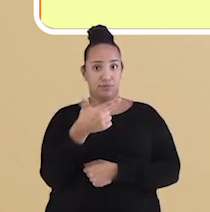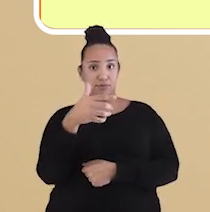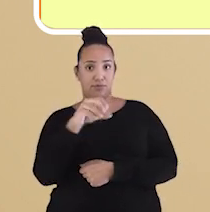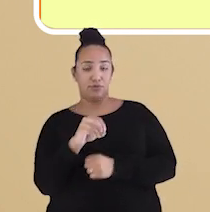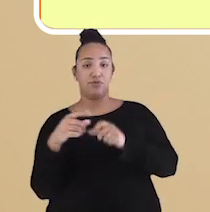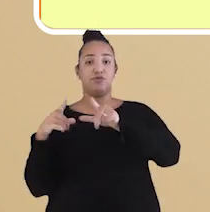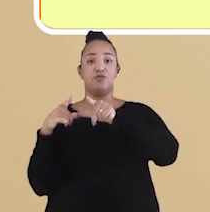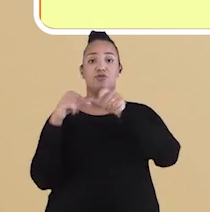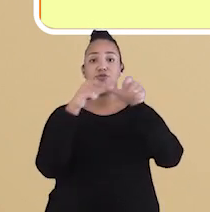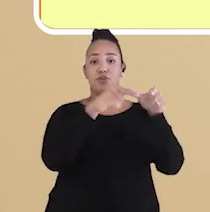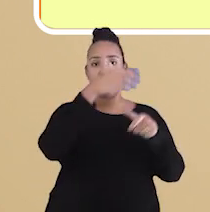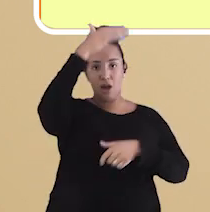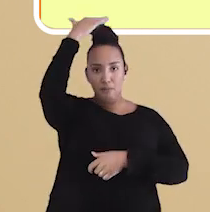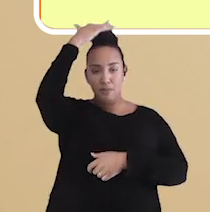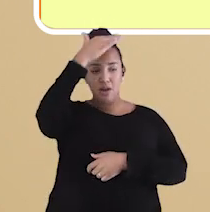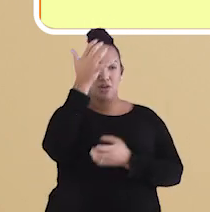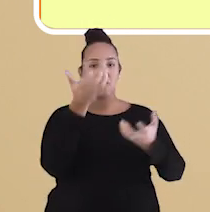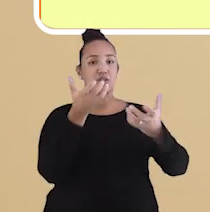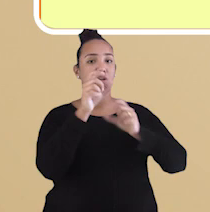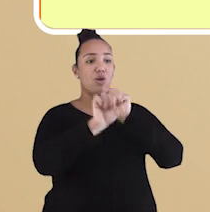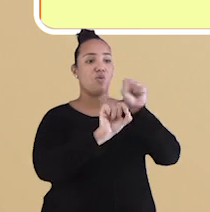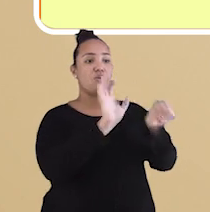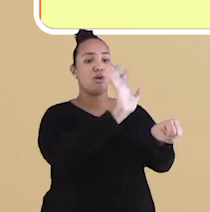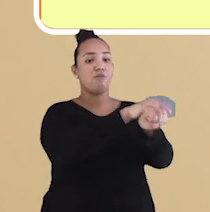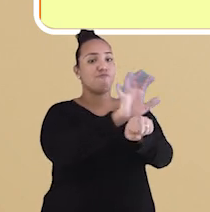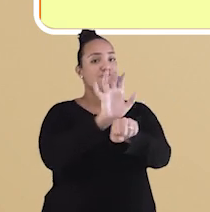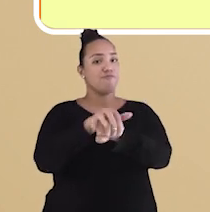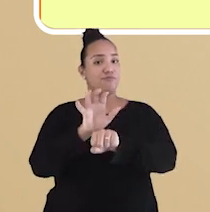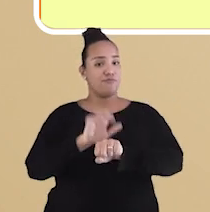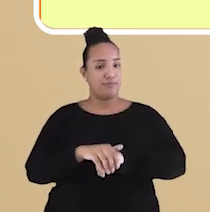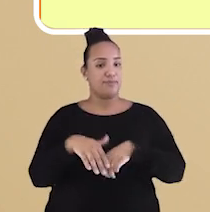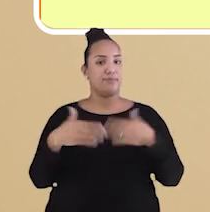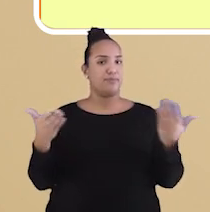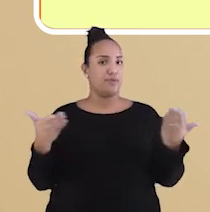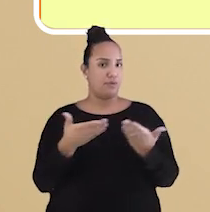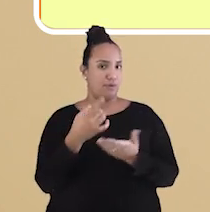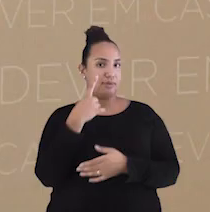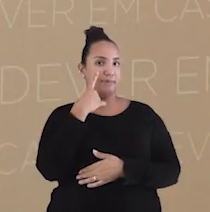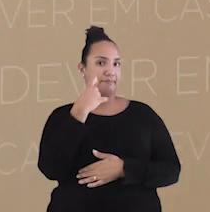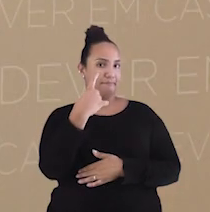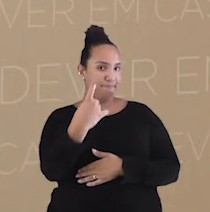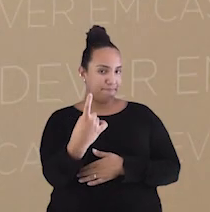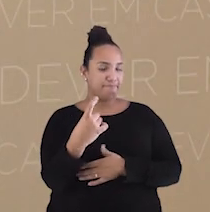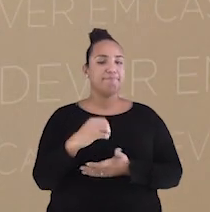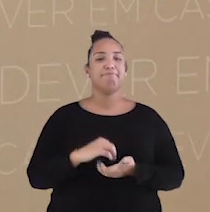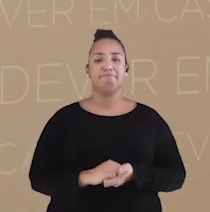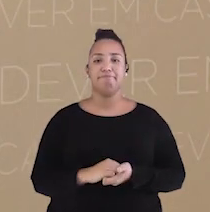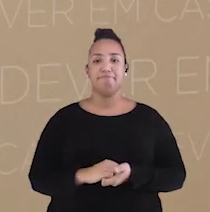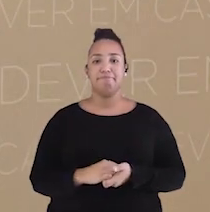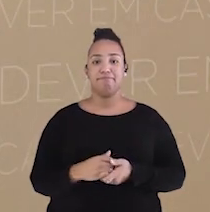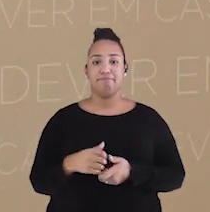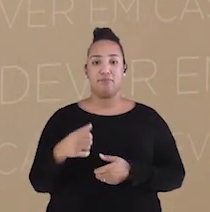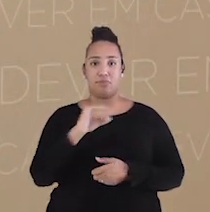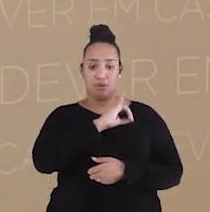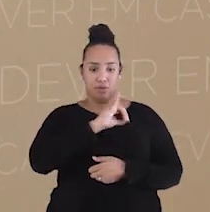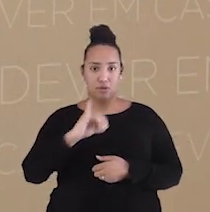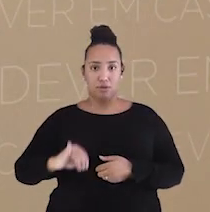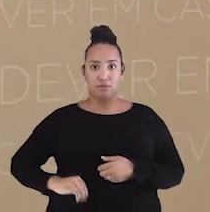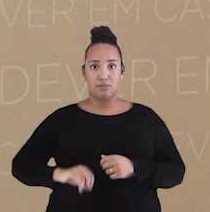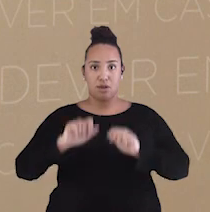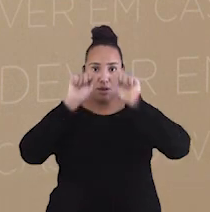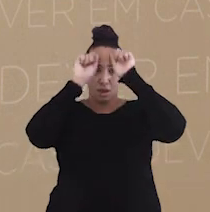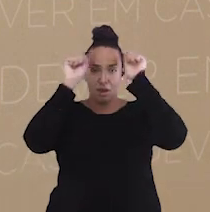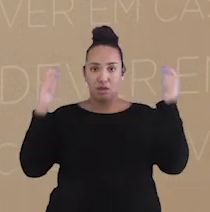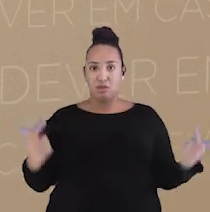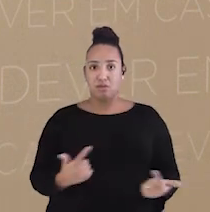de conquistar essa região. E agora que as coisas ficam um pouquinho interessantes. O Império Azteca era enorme.